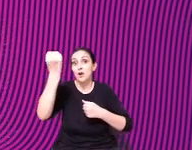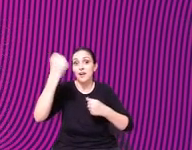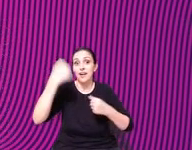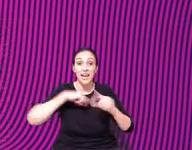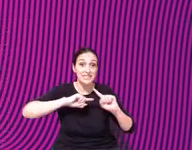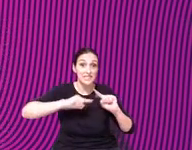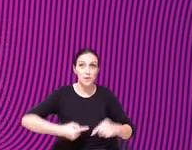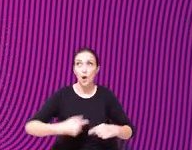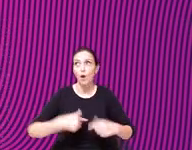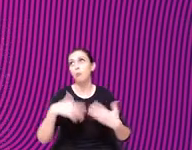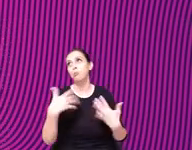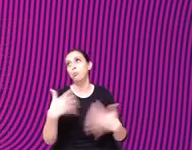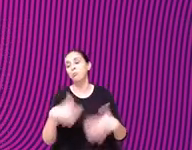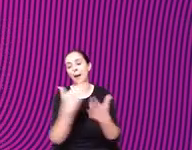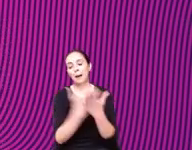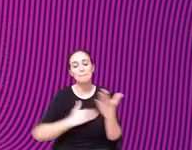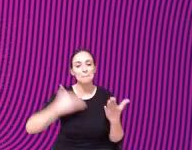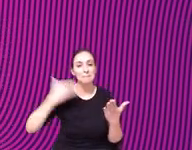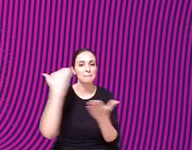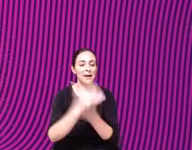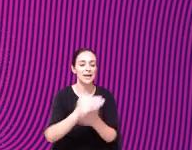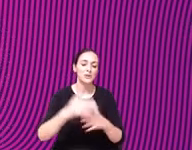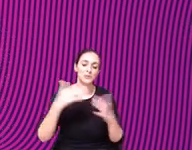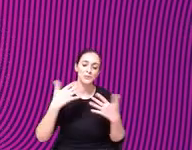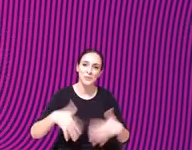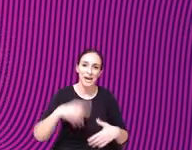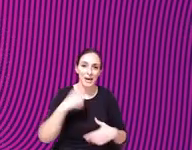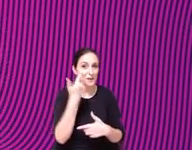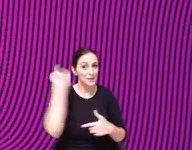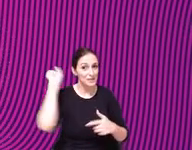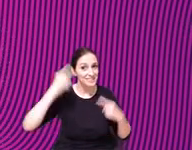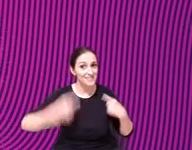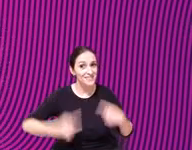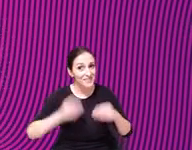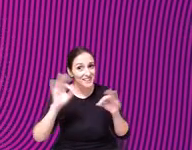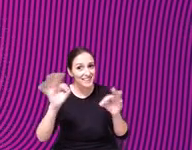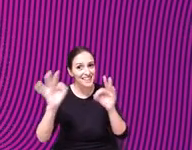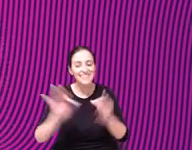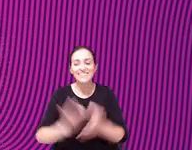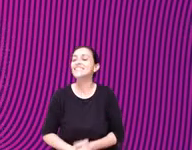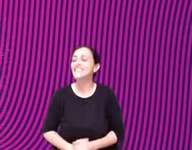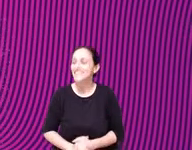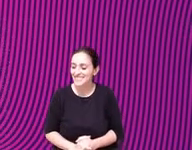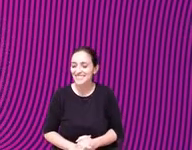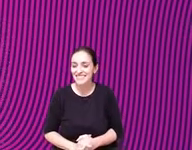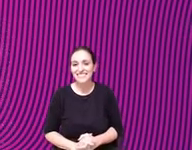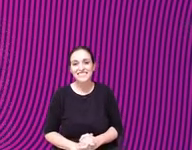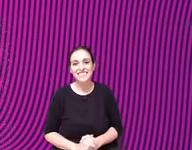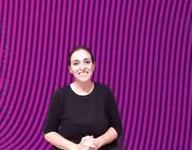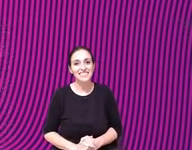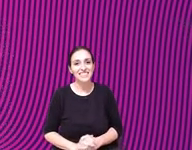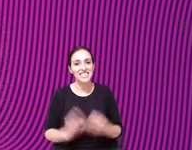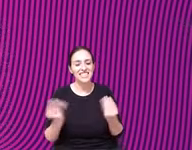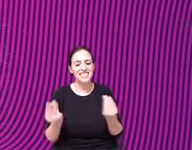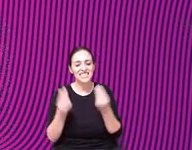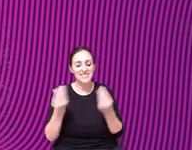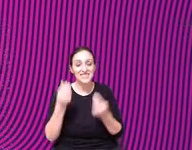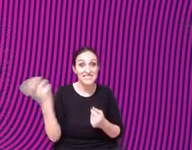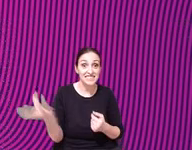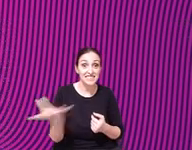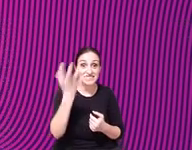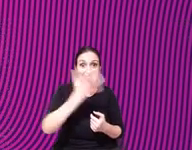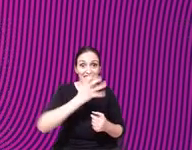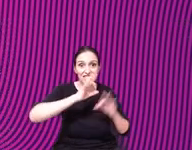bom. Para quem gosta de desafio. Tá bom. Certeza. Obrigado, gente. Muito obrigado.